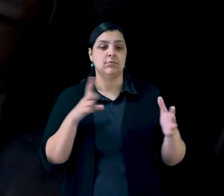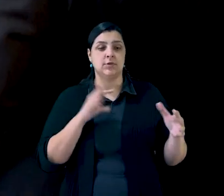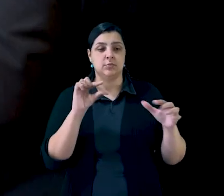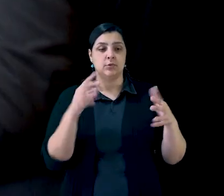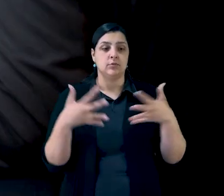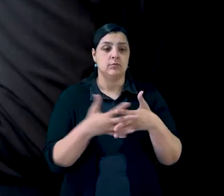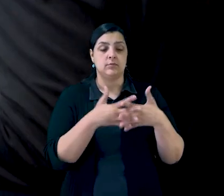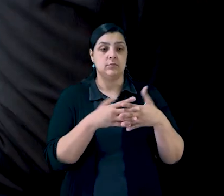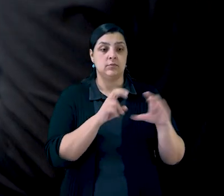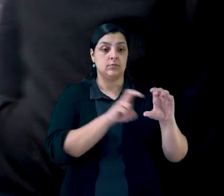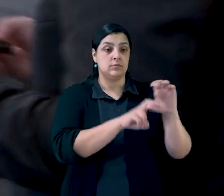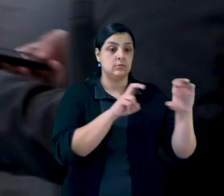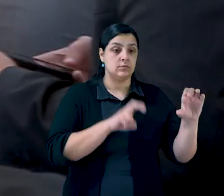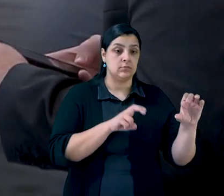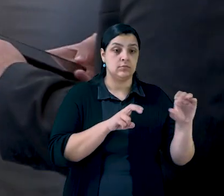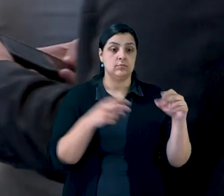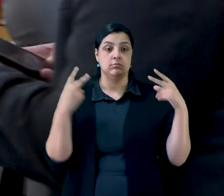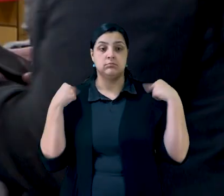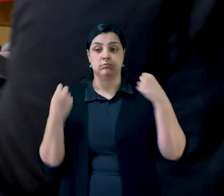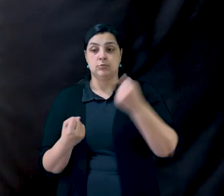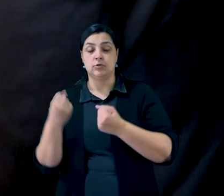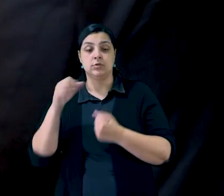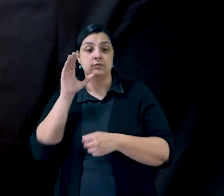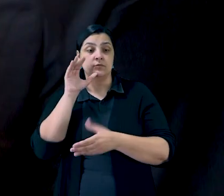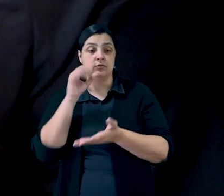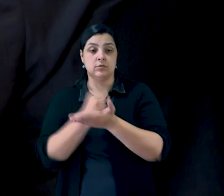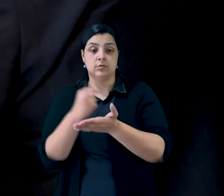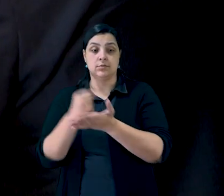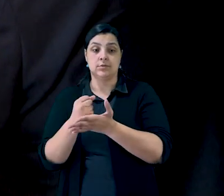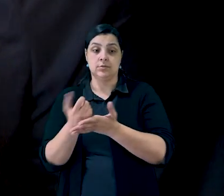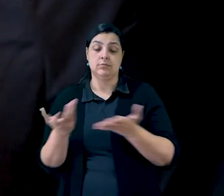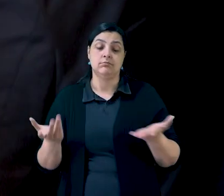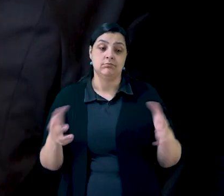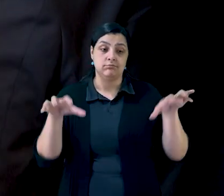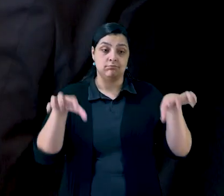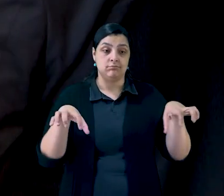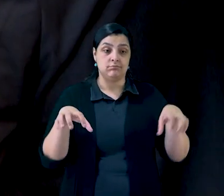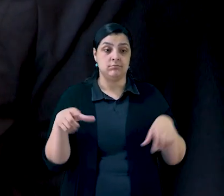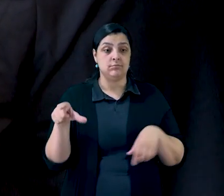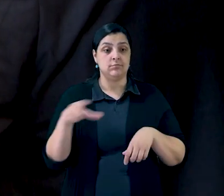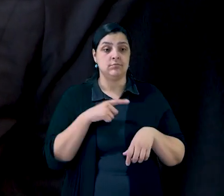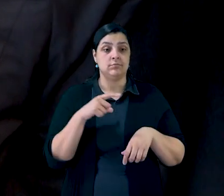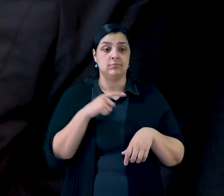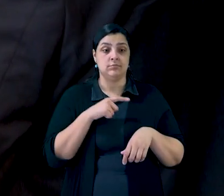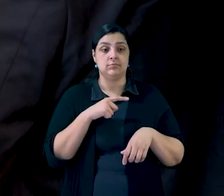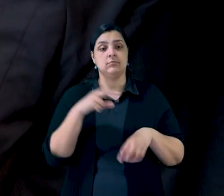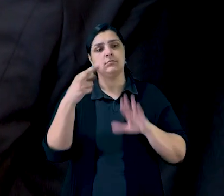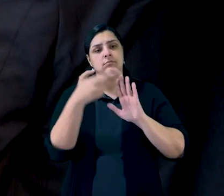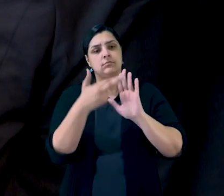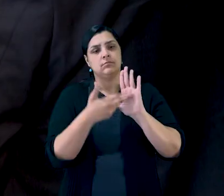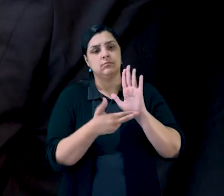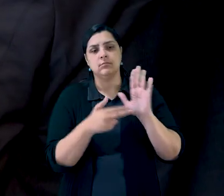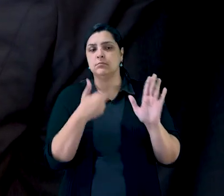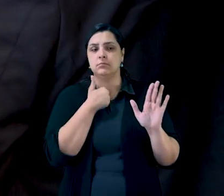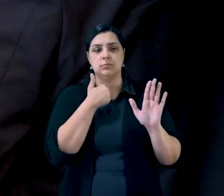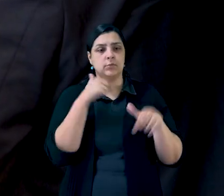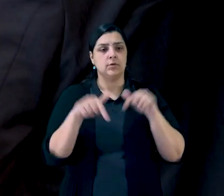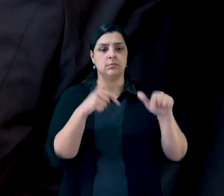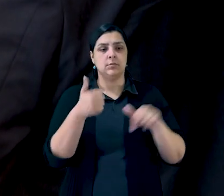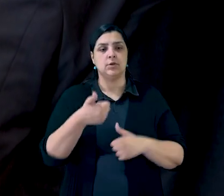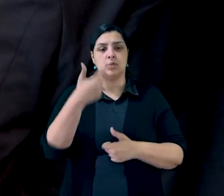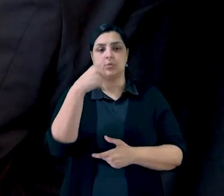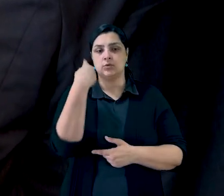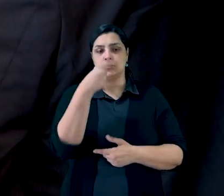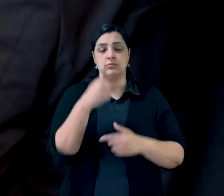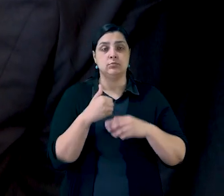uma confusão entre o caminhoneiro autônomo com os motoristas empregados. Né? O motorista empregado está sujeito a várias regras, inclusive ele não pode trabalhar mais do